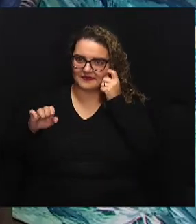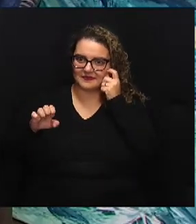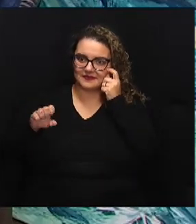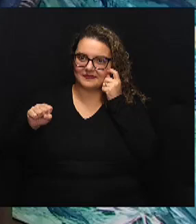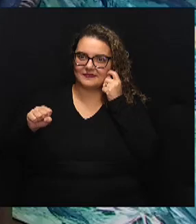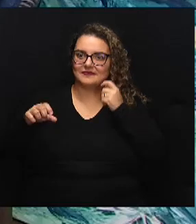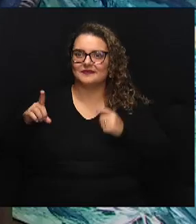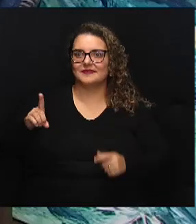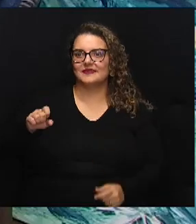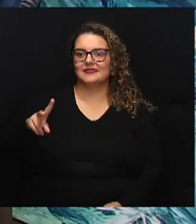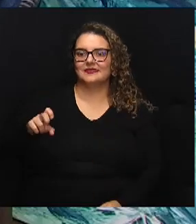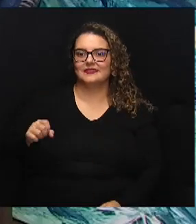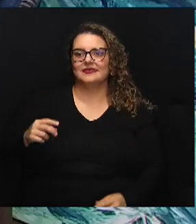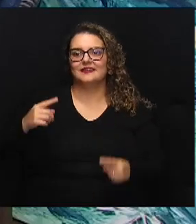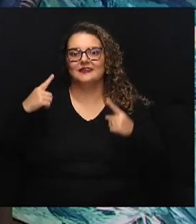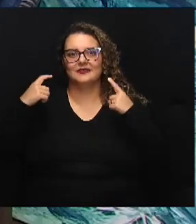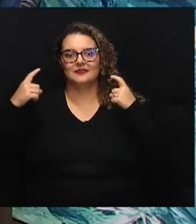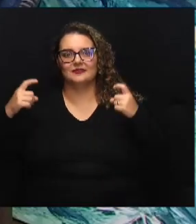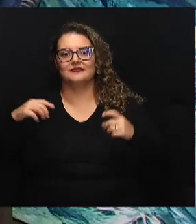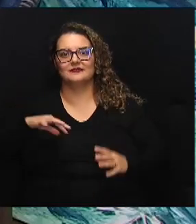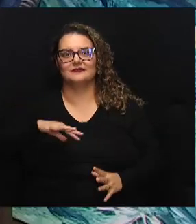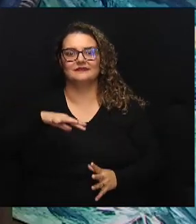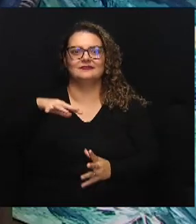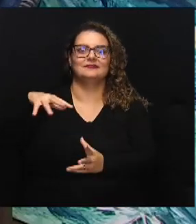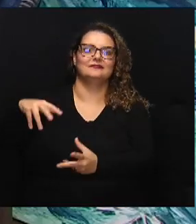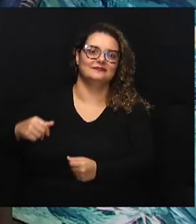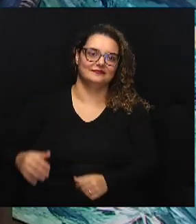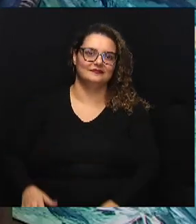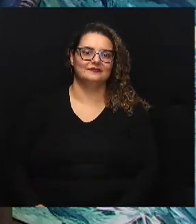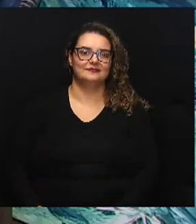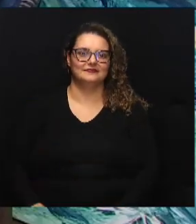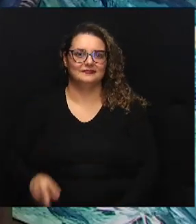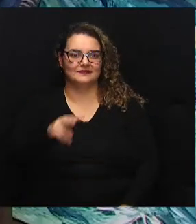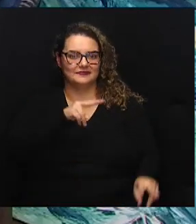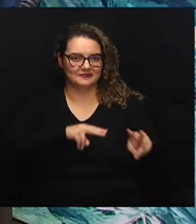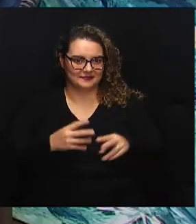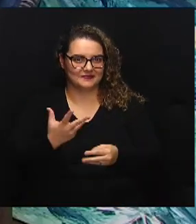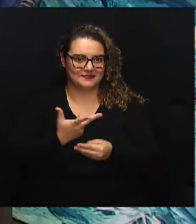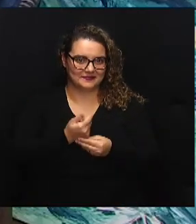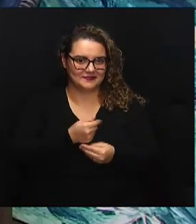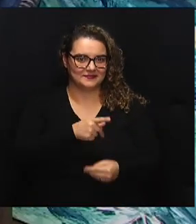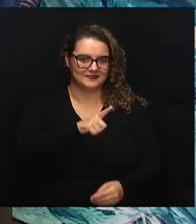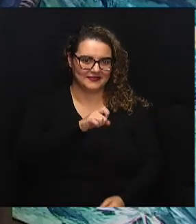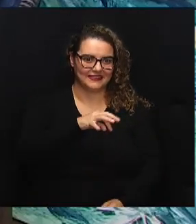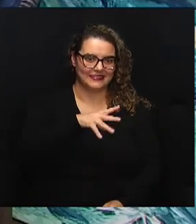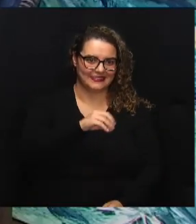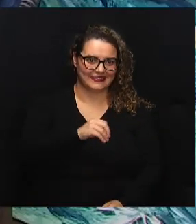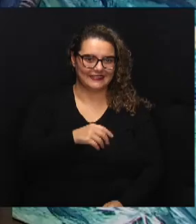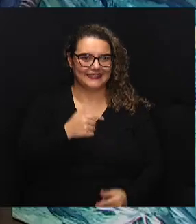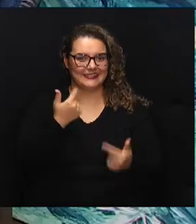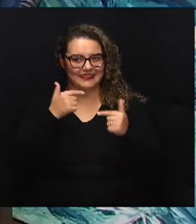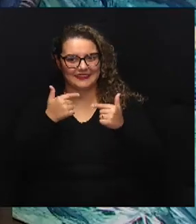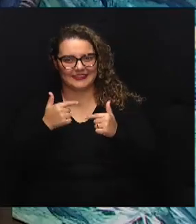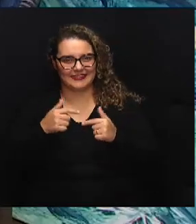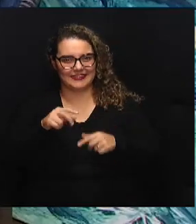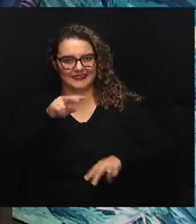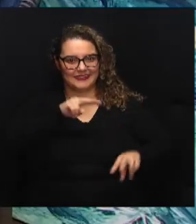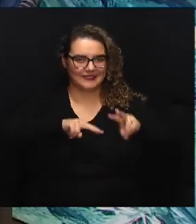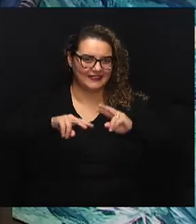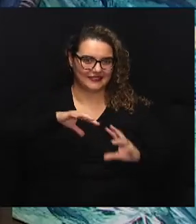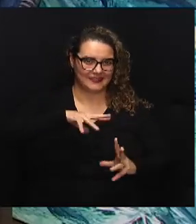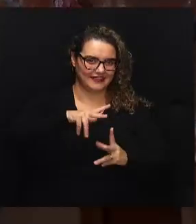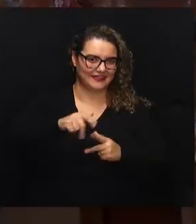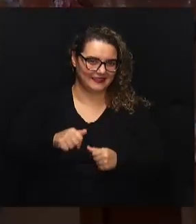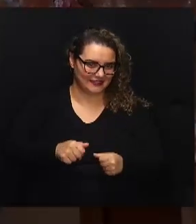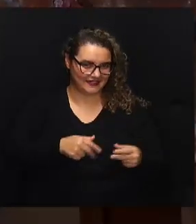humanidade. É meio que uma visão bem assim de um artista plástico mesmo, né? Ver o mundo todo num golpe